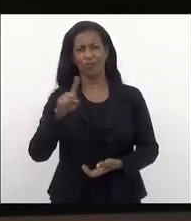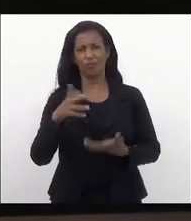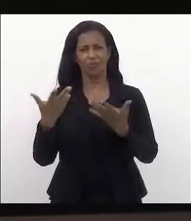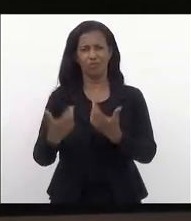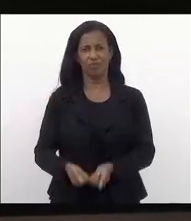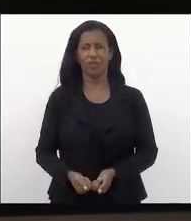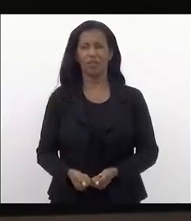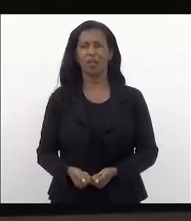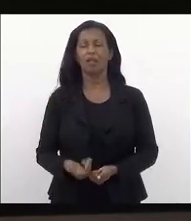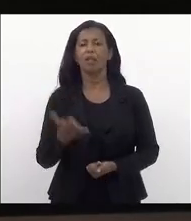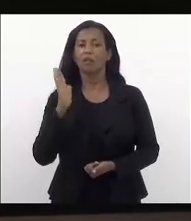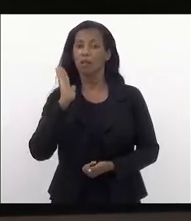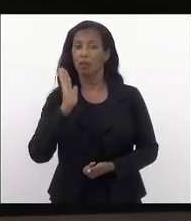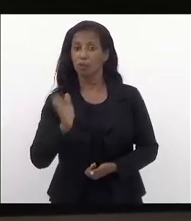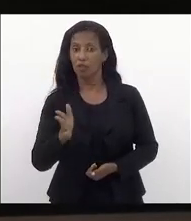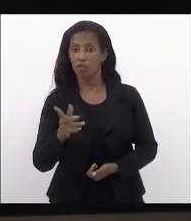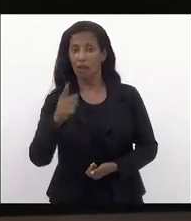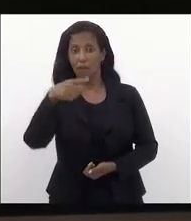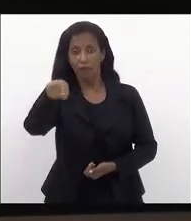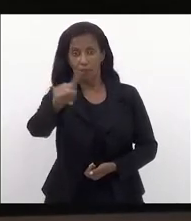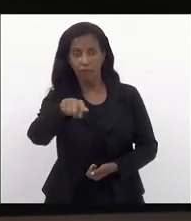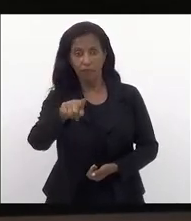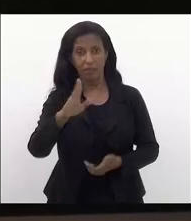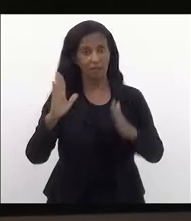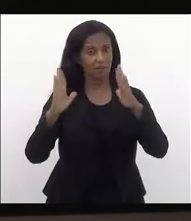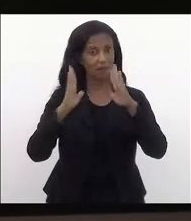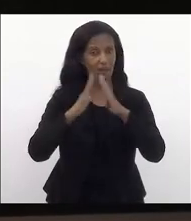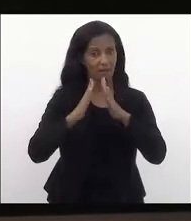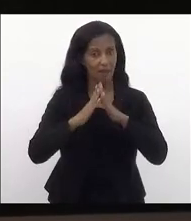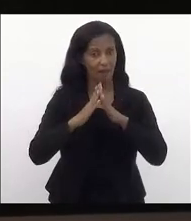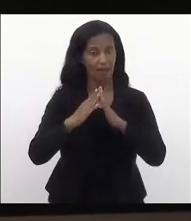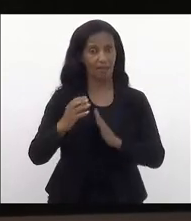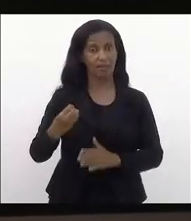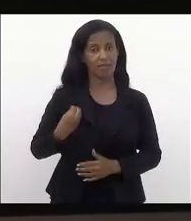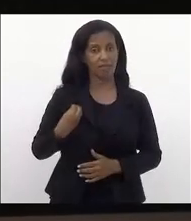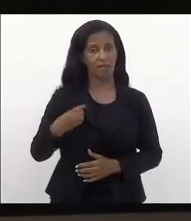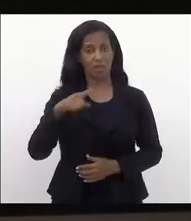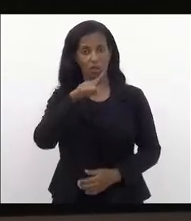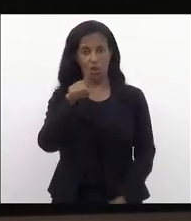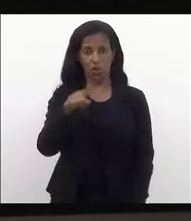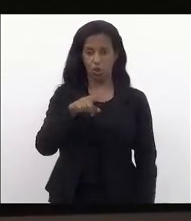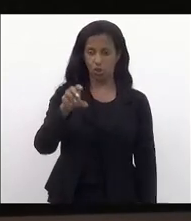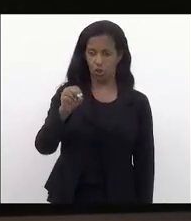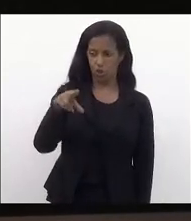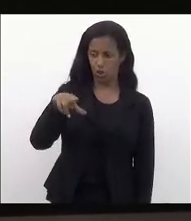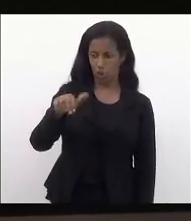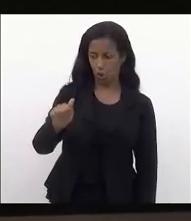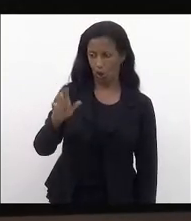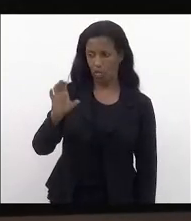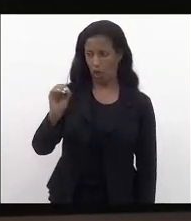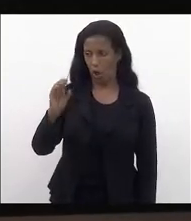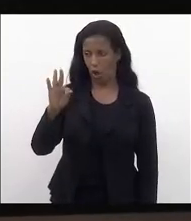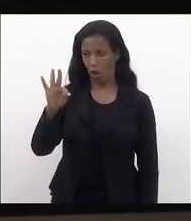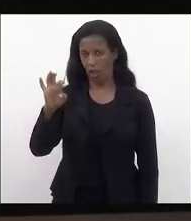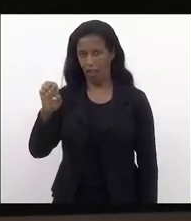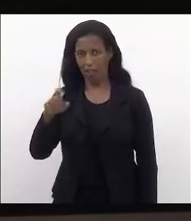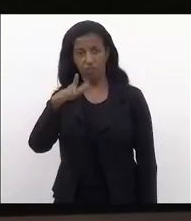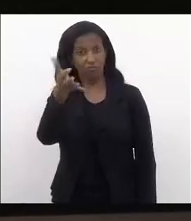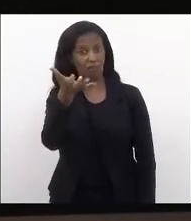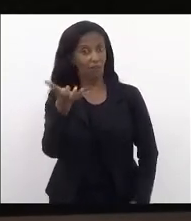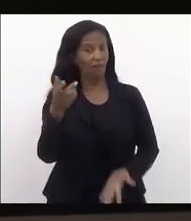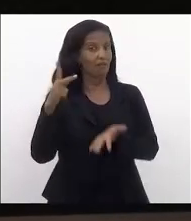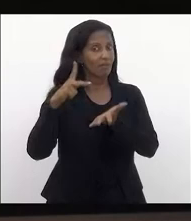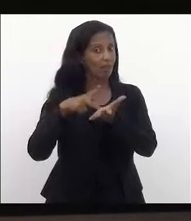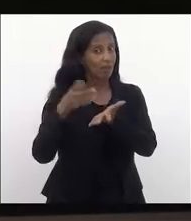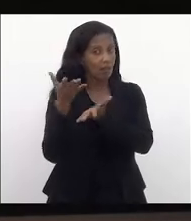então eu queria deixar bem claro para você que está em casa que mora na Zona Oeste que está me assistindo que está me ouvindo o que querem na verdade